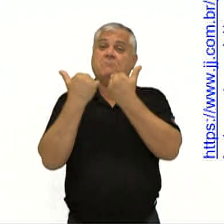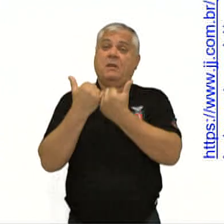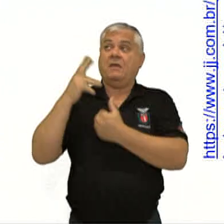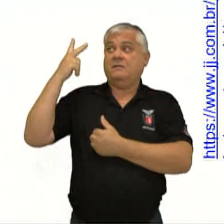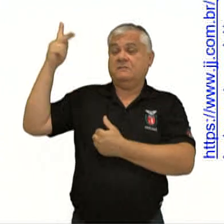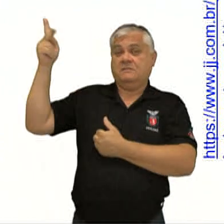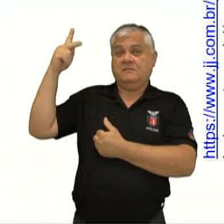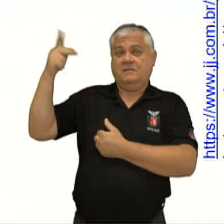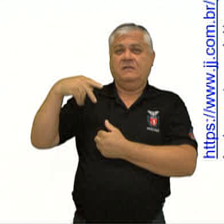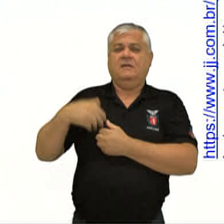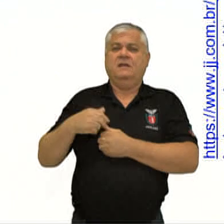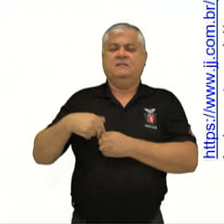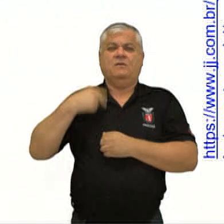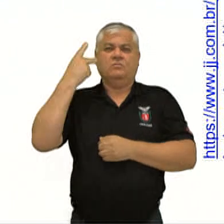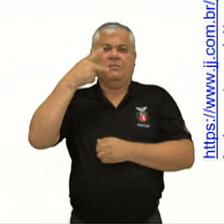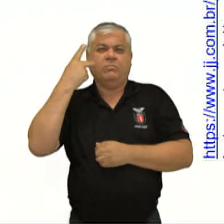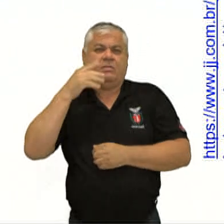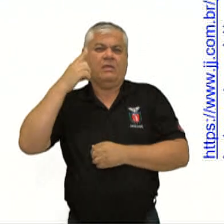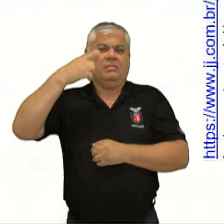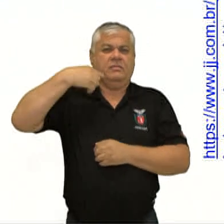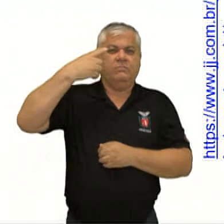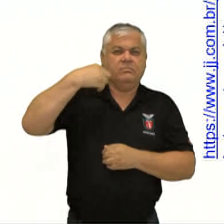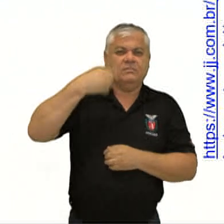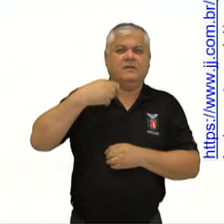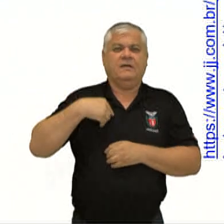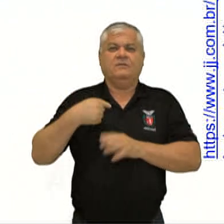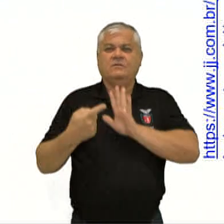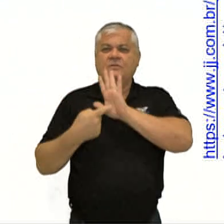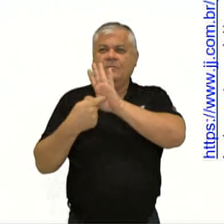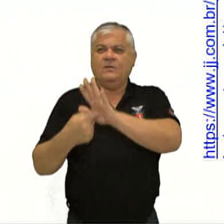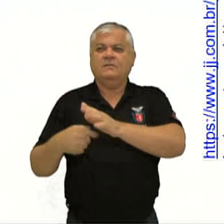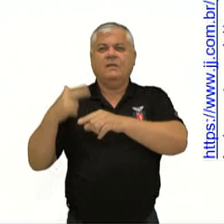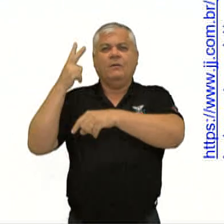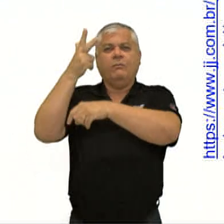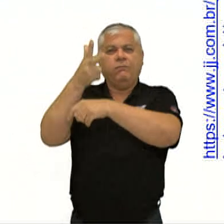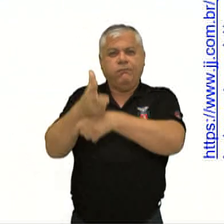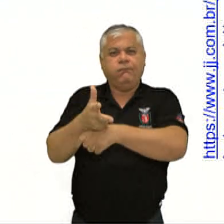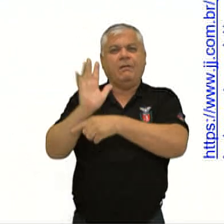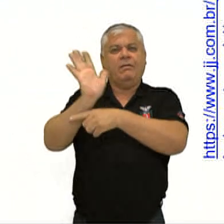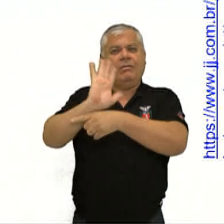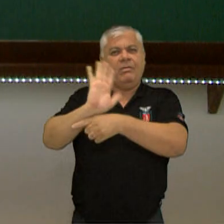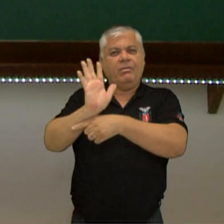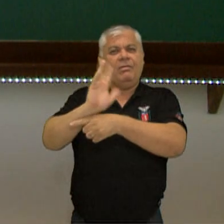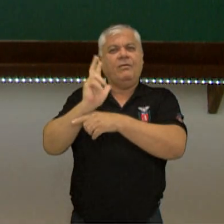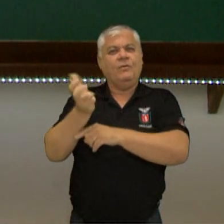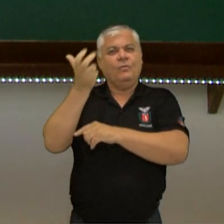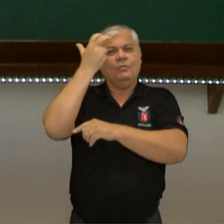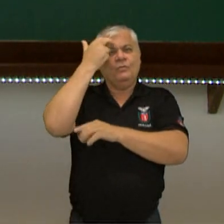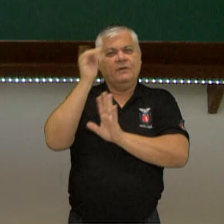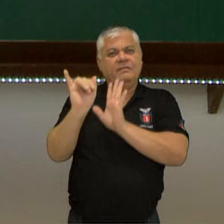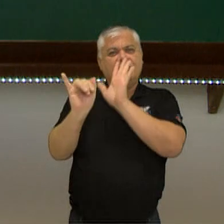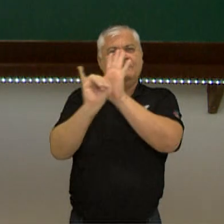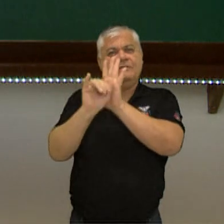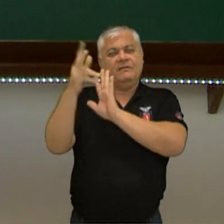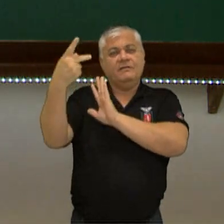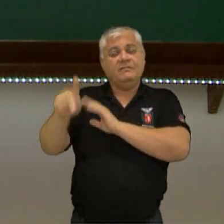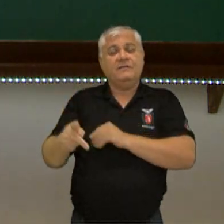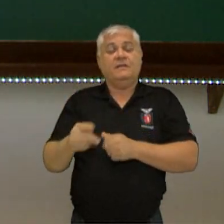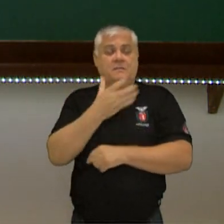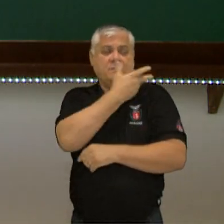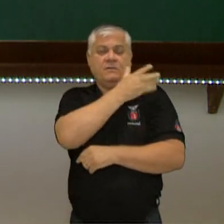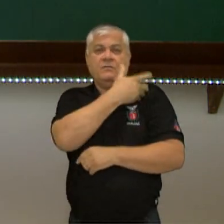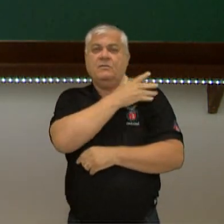junto na Câmara, deputados, enfim, isso tudo sendo transmitido, então eles estão mantendo sua identidade, sua cultura, desconstruindo